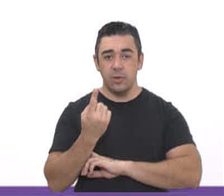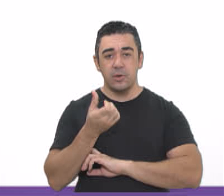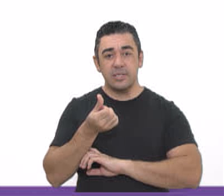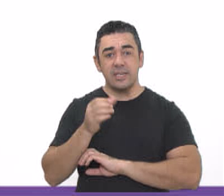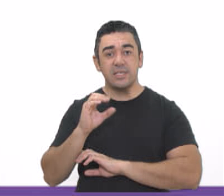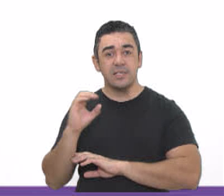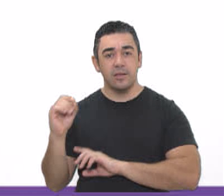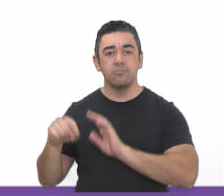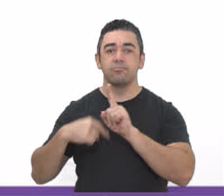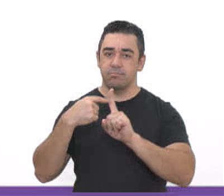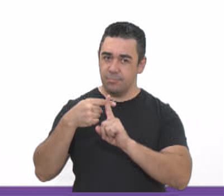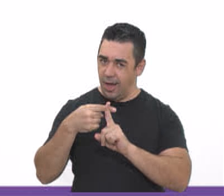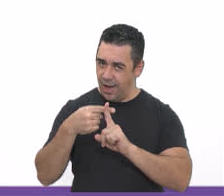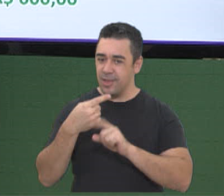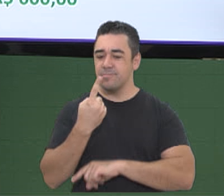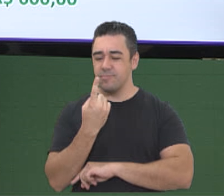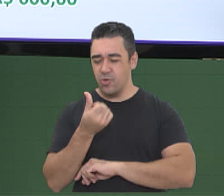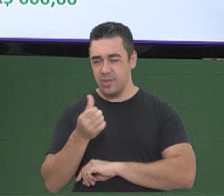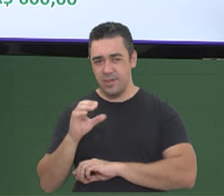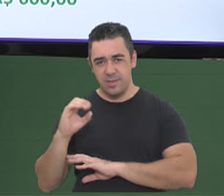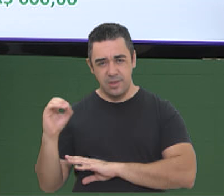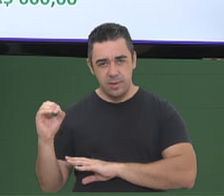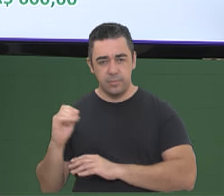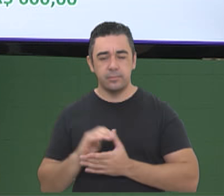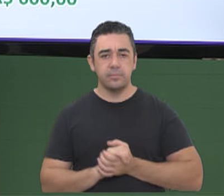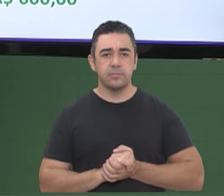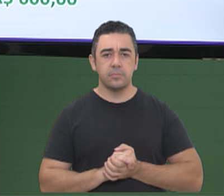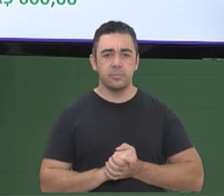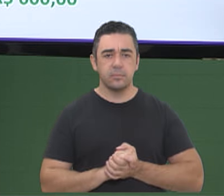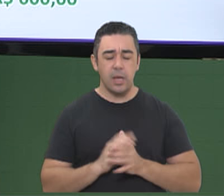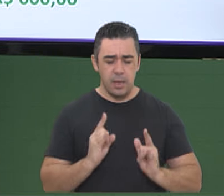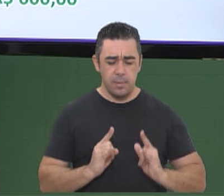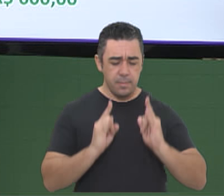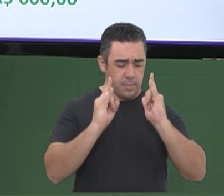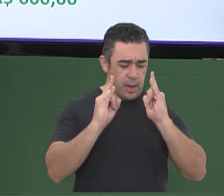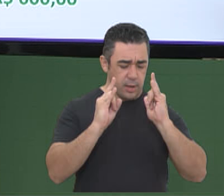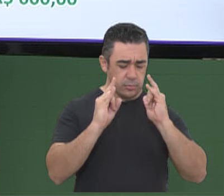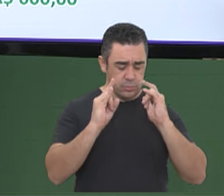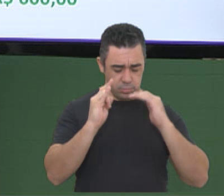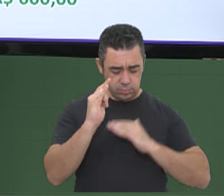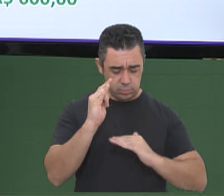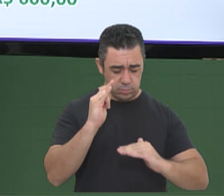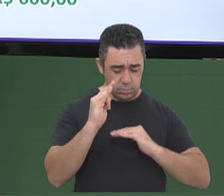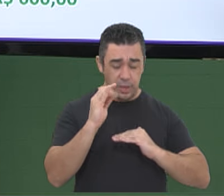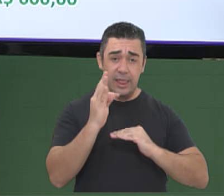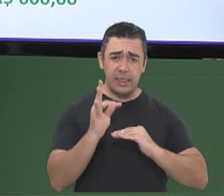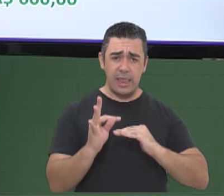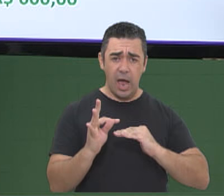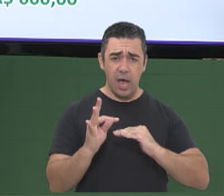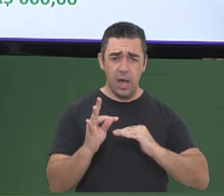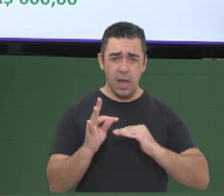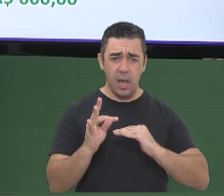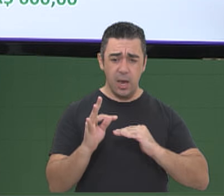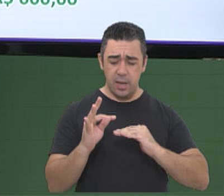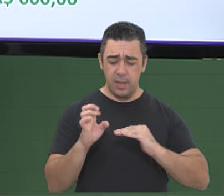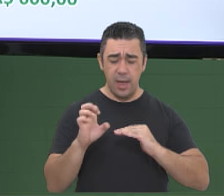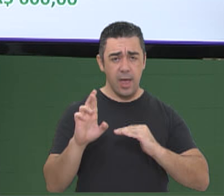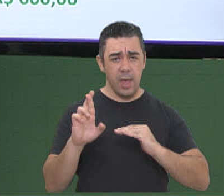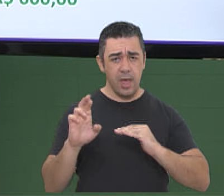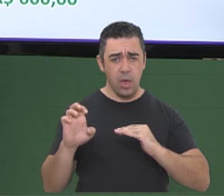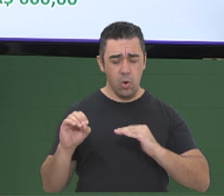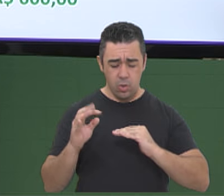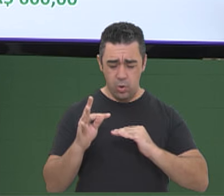mais 1.600. 4 andares acima do térreo. Quem é o referencial aqui? Térreo. 4 andares